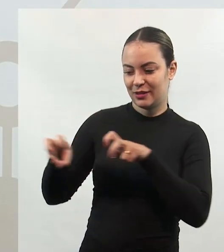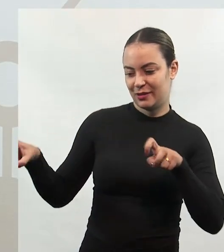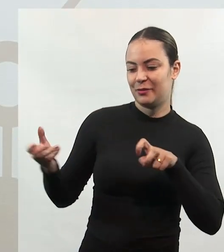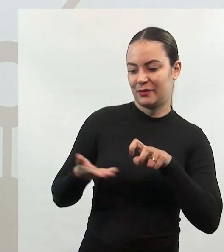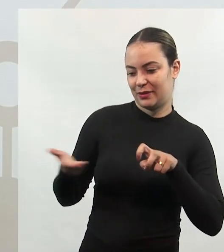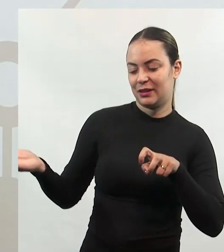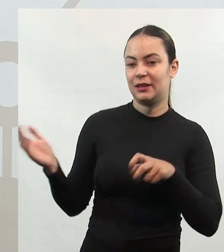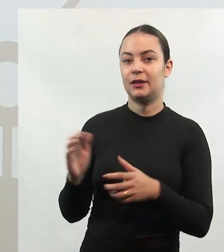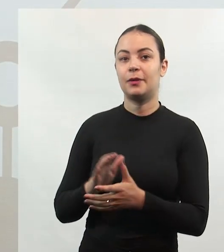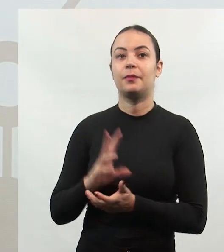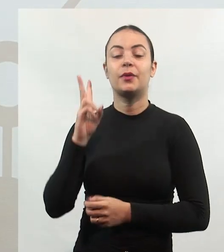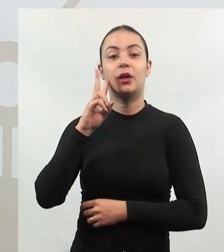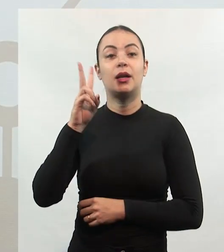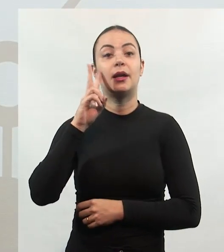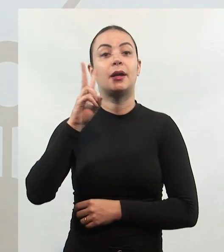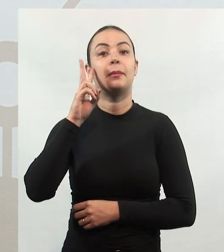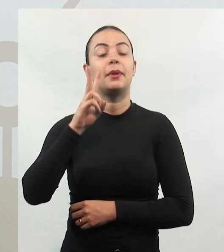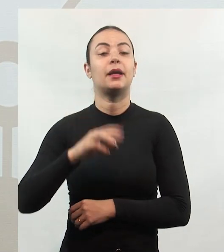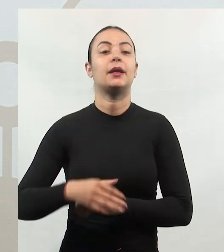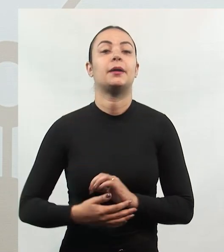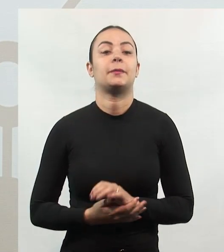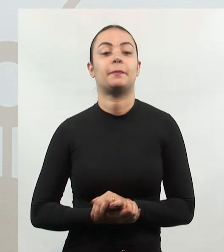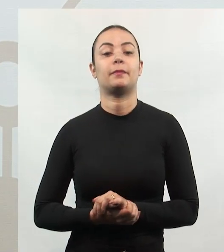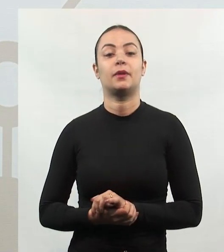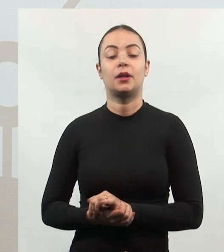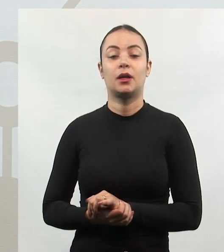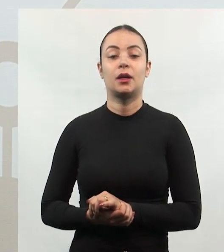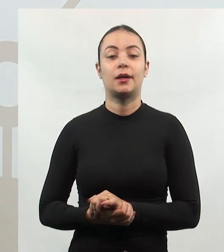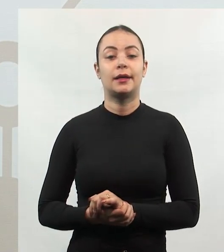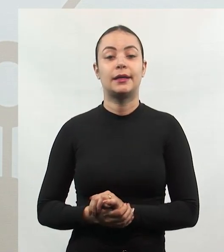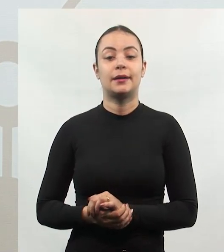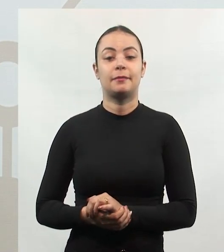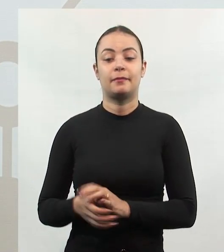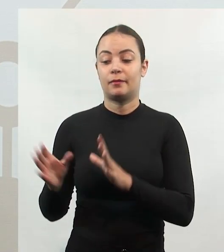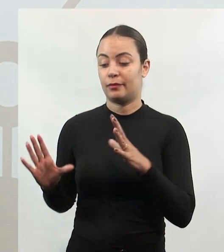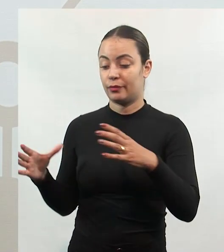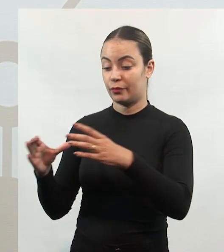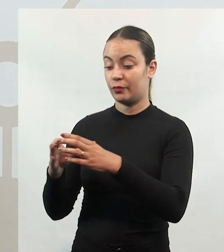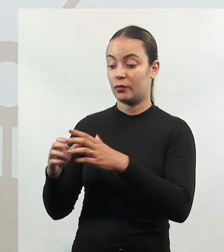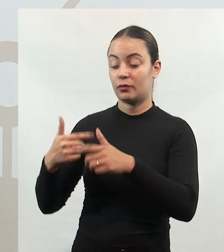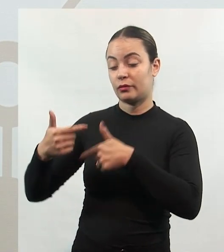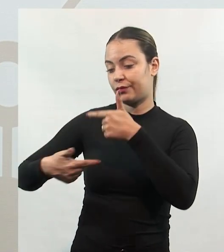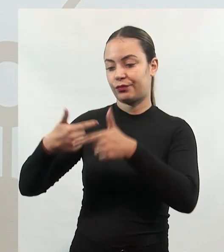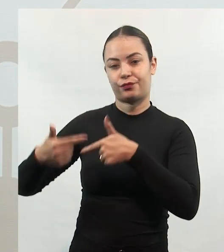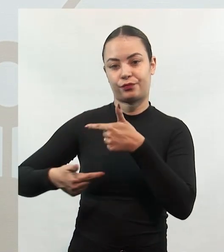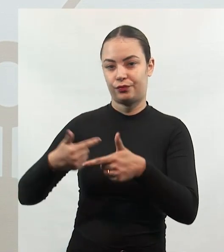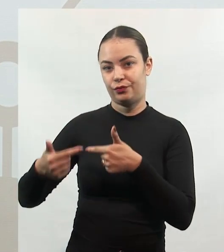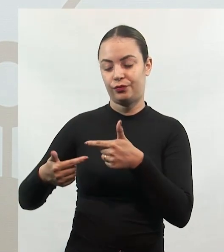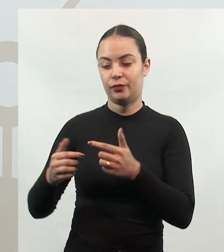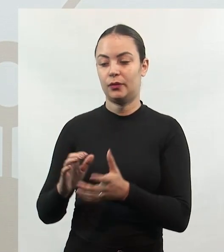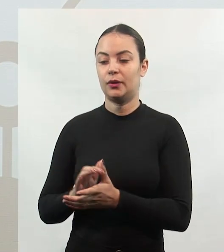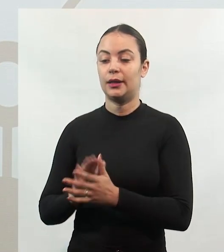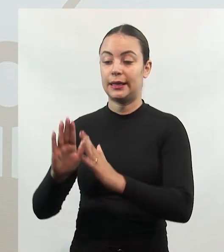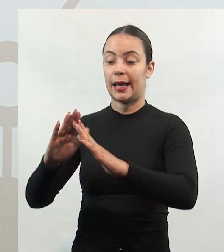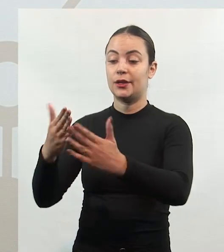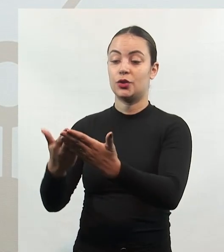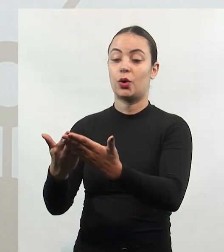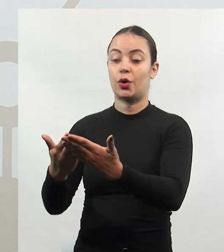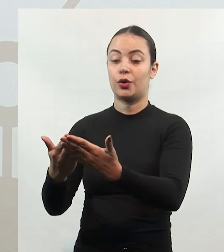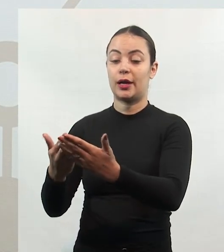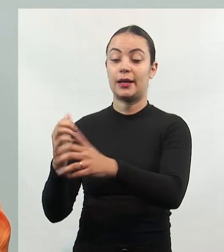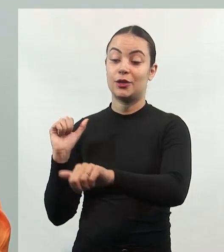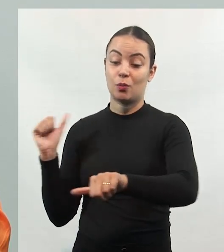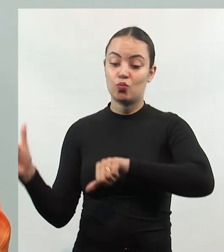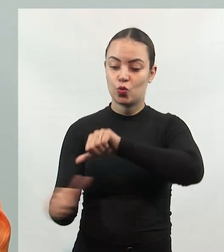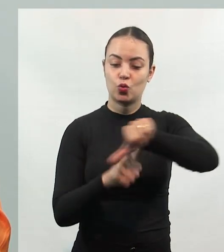a realidade das nossas famílias, né? Então, falando assim, eu pensei aqui que minha mãe, quando pensou assim, eu quero que as minhas filhas estudem